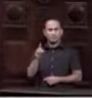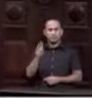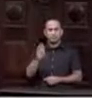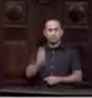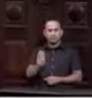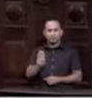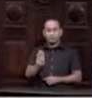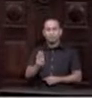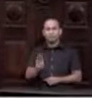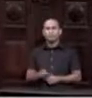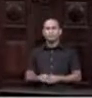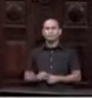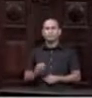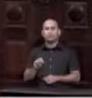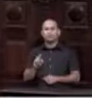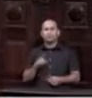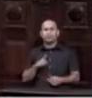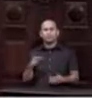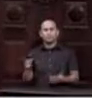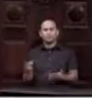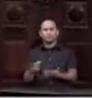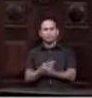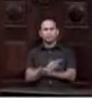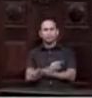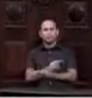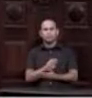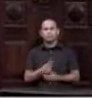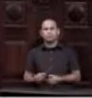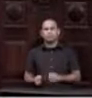caracterizando as pedaladas descritas pelo TCU,